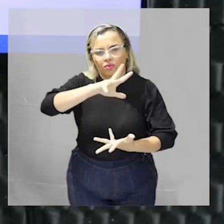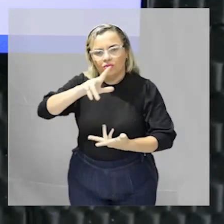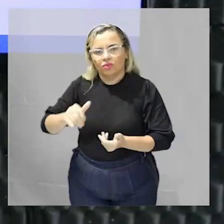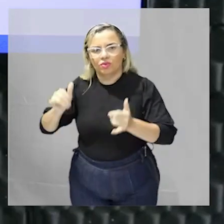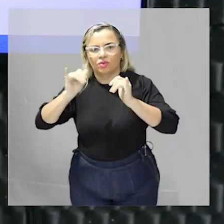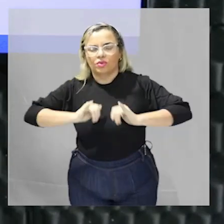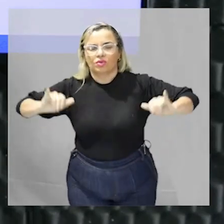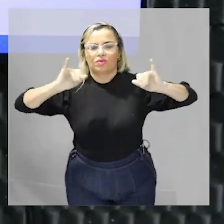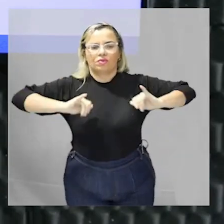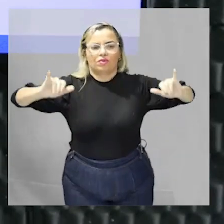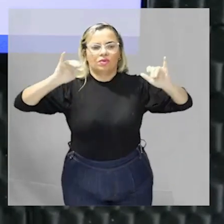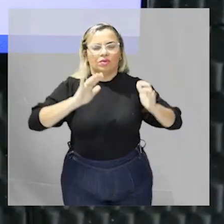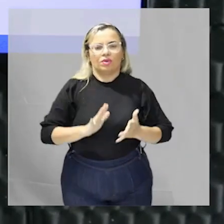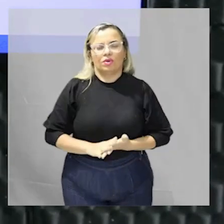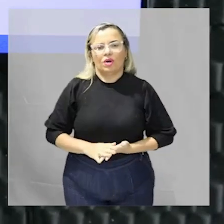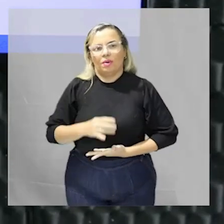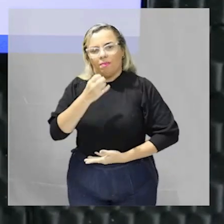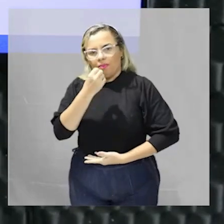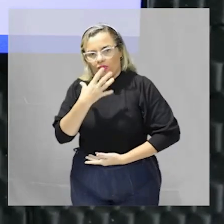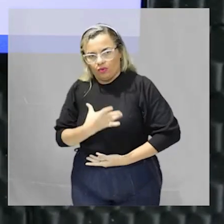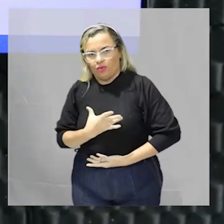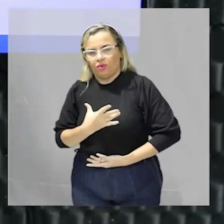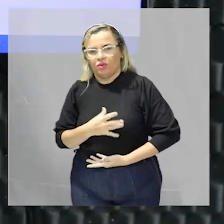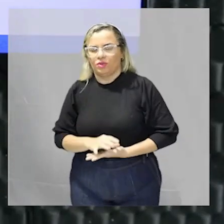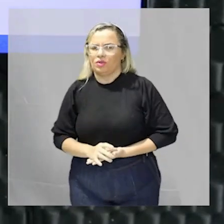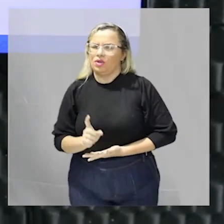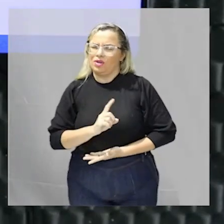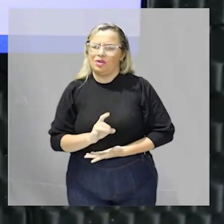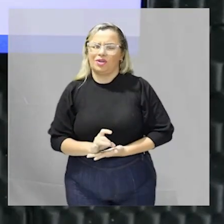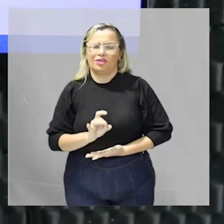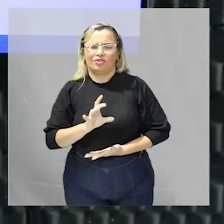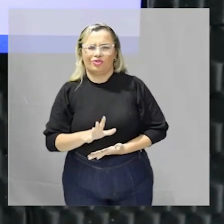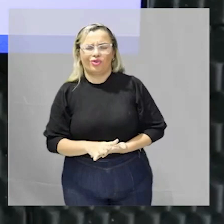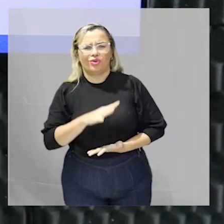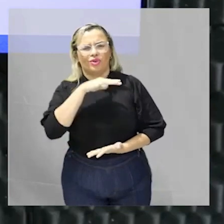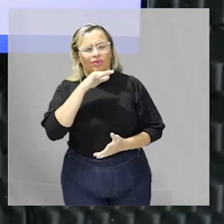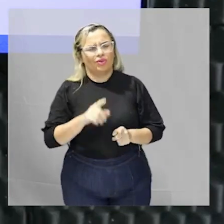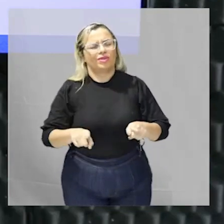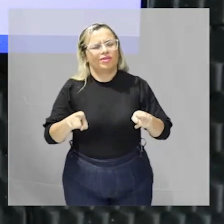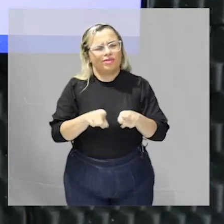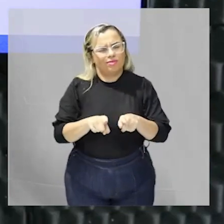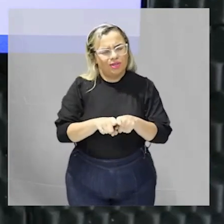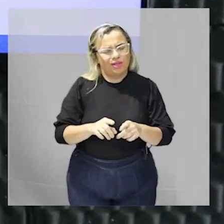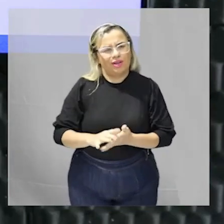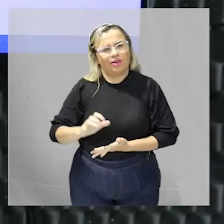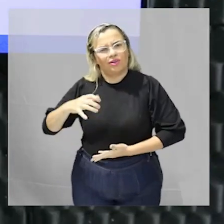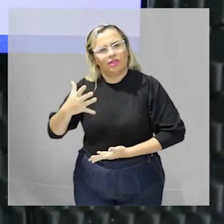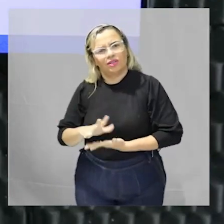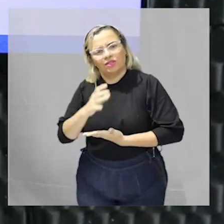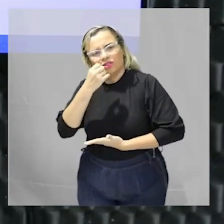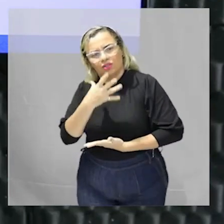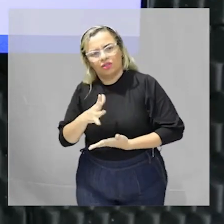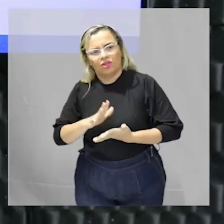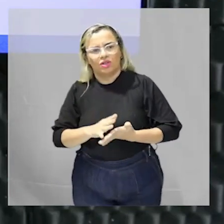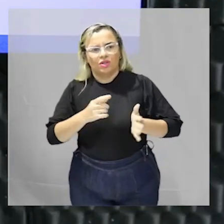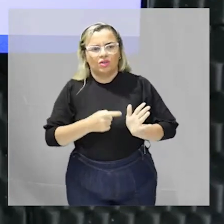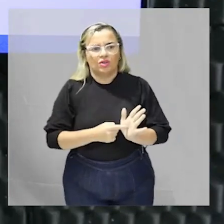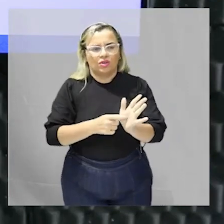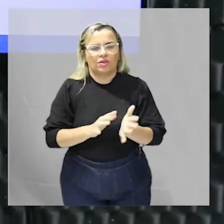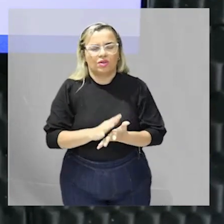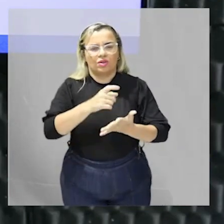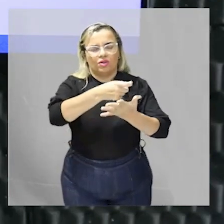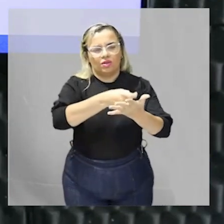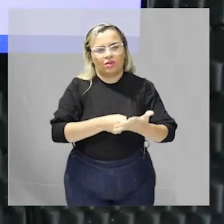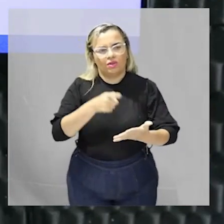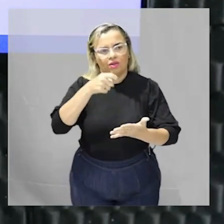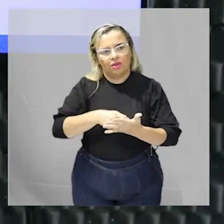certo? Então, coisas boas, tá, gente? Não é só coisa ruim, coisas boas também. Então, eu trouxe para vocês aqui um texto